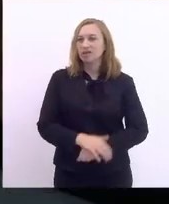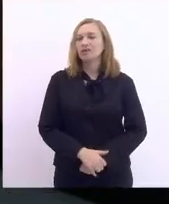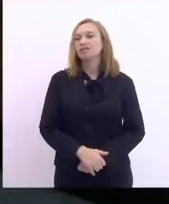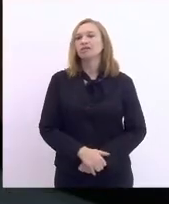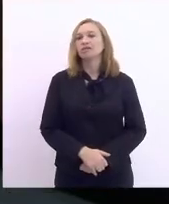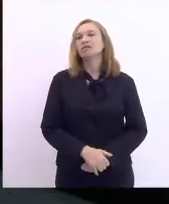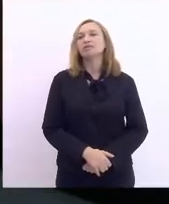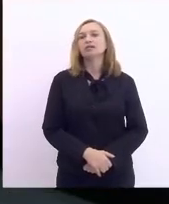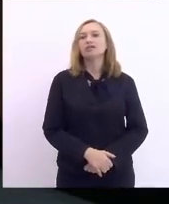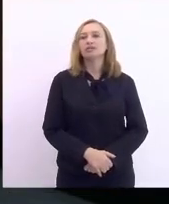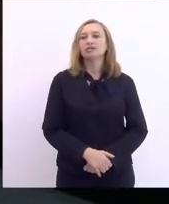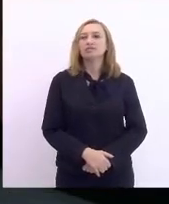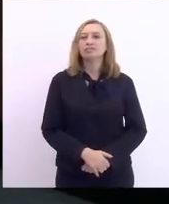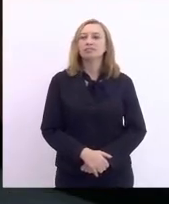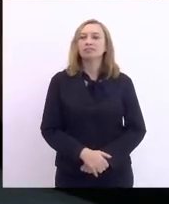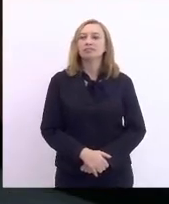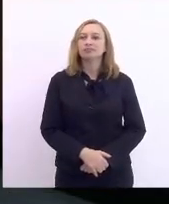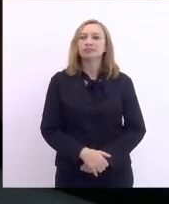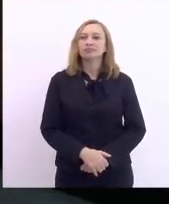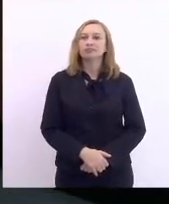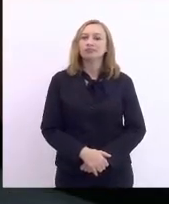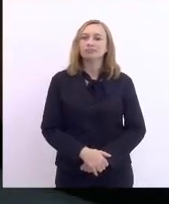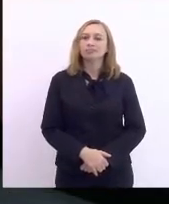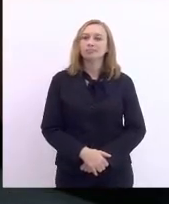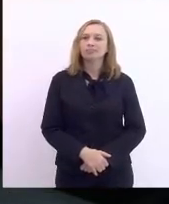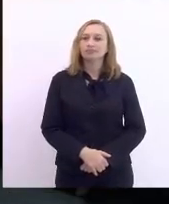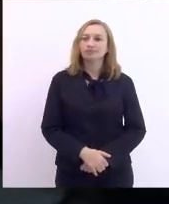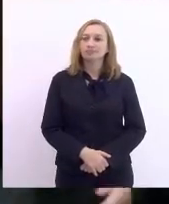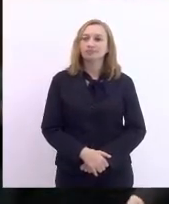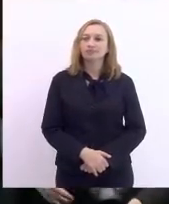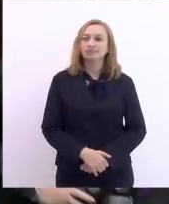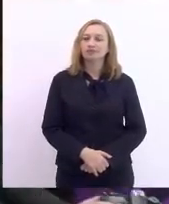E aí E aí